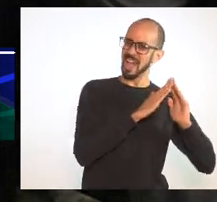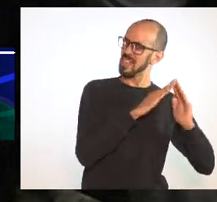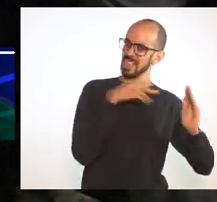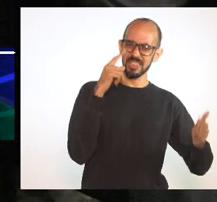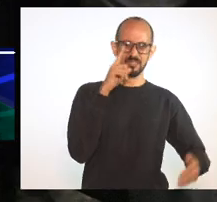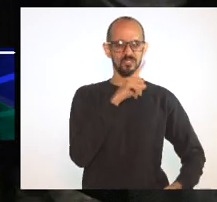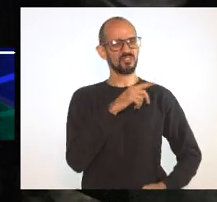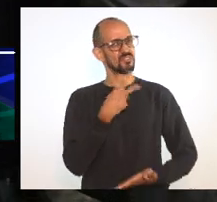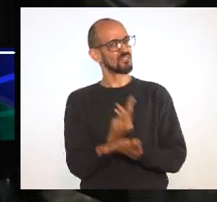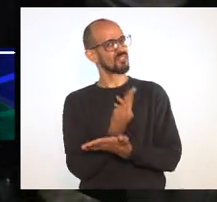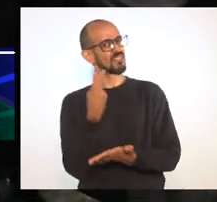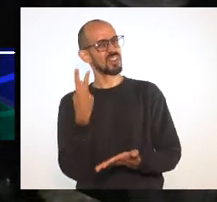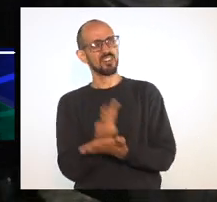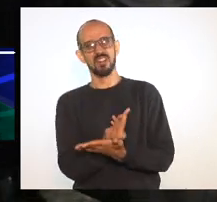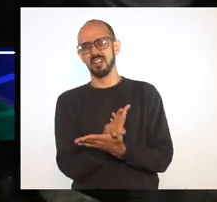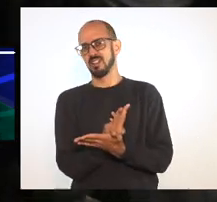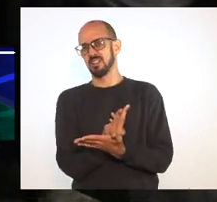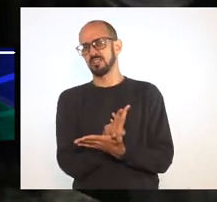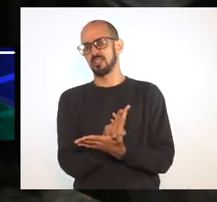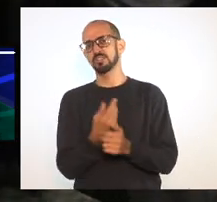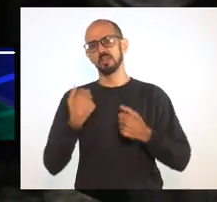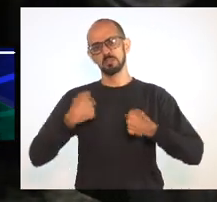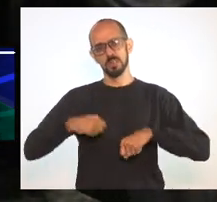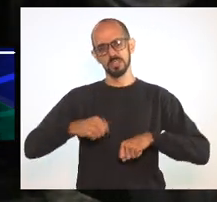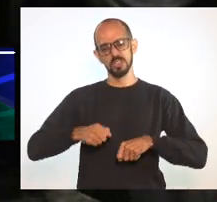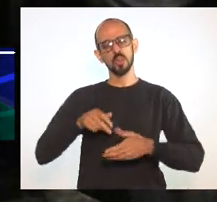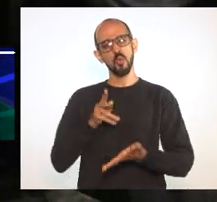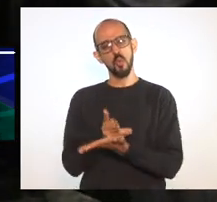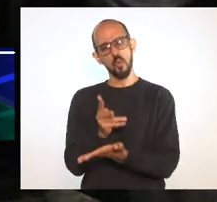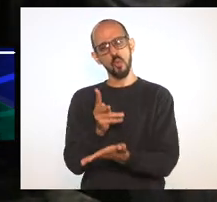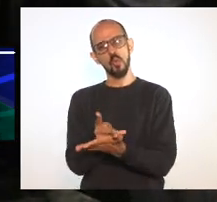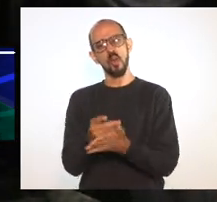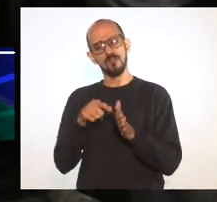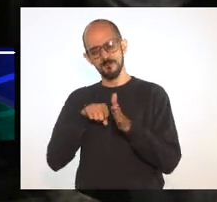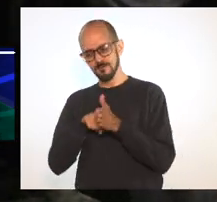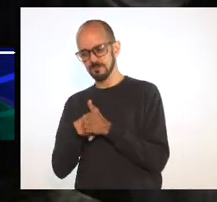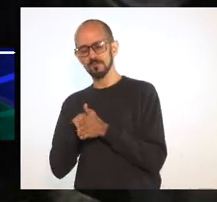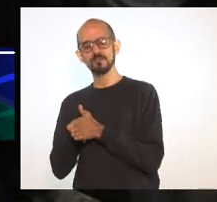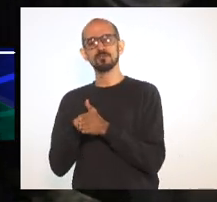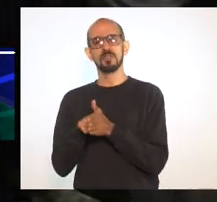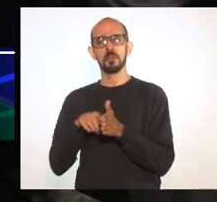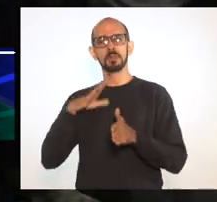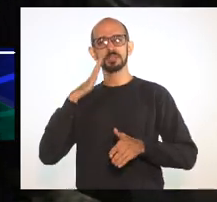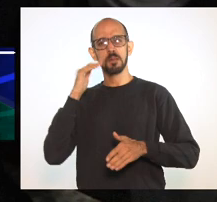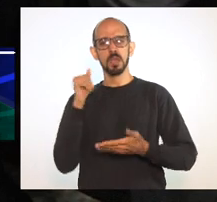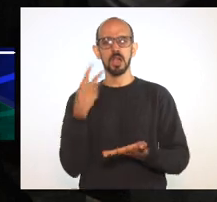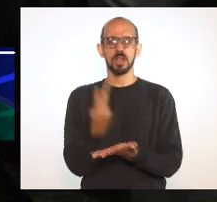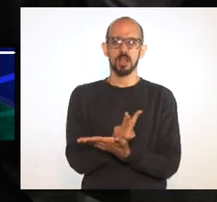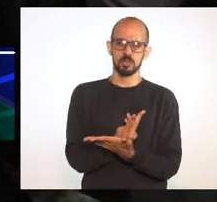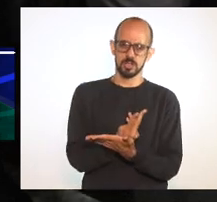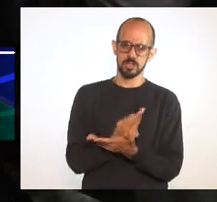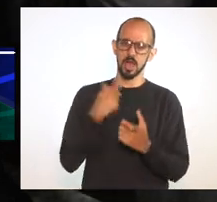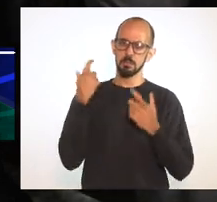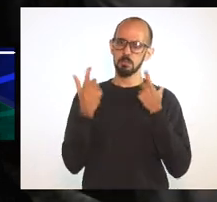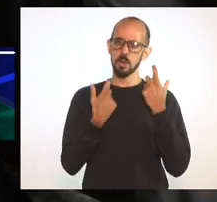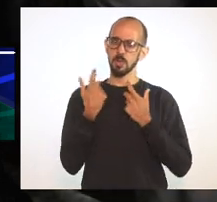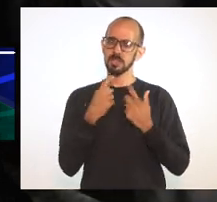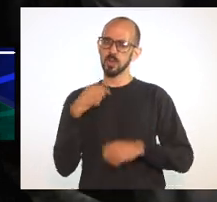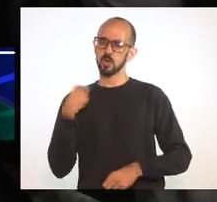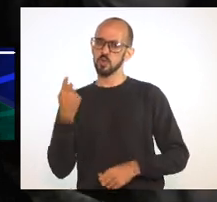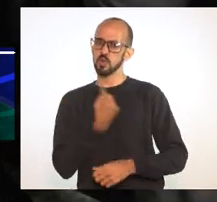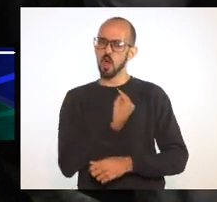errado. Então, a gente vai precisar continuar fiscalizando. Então, deixo aqui essa nossa preocupação com a